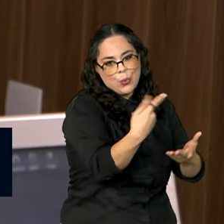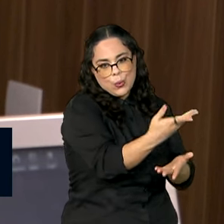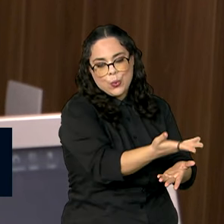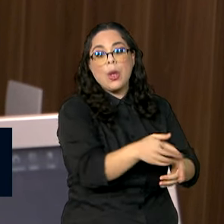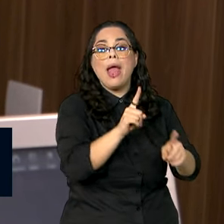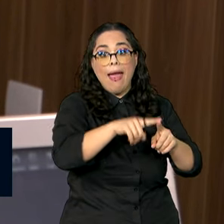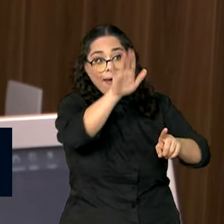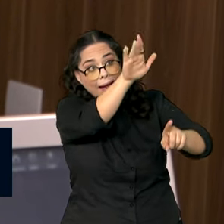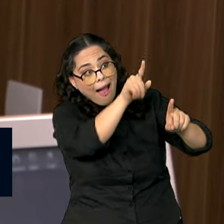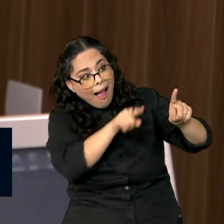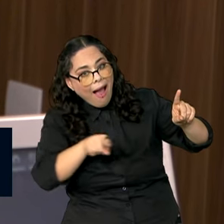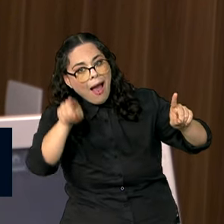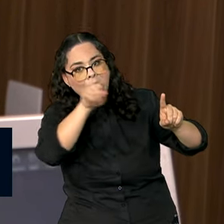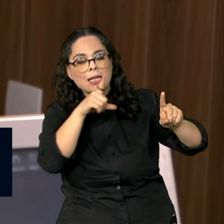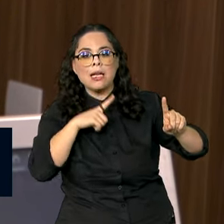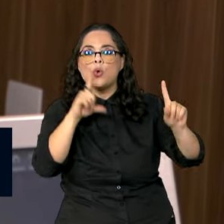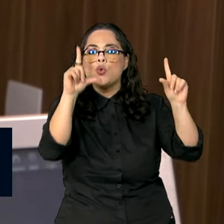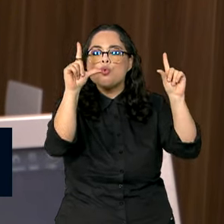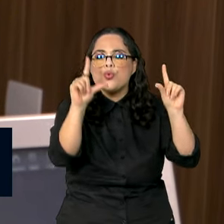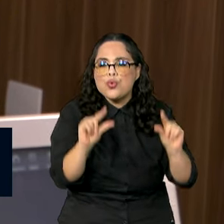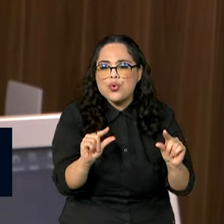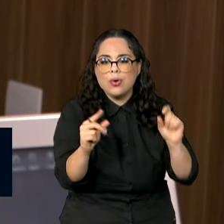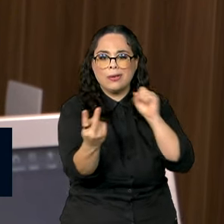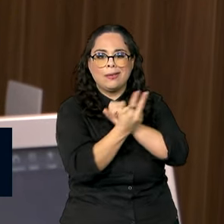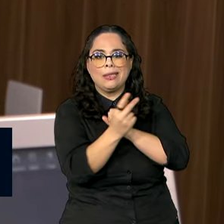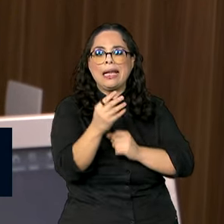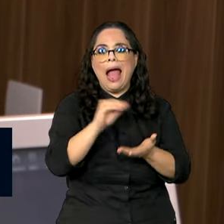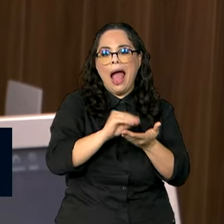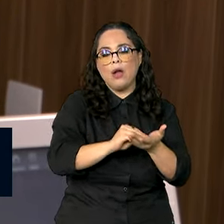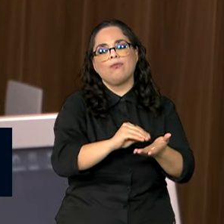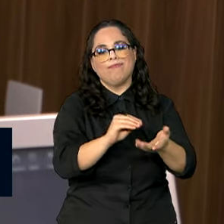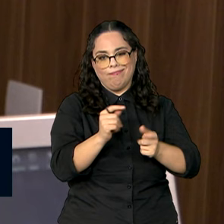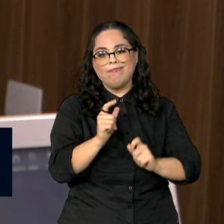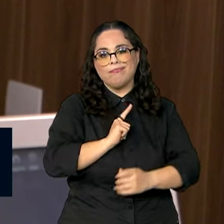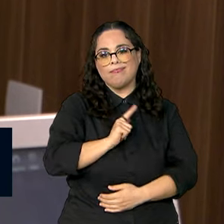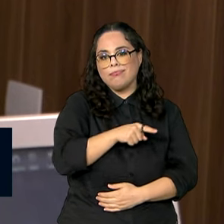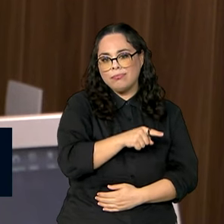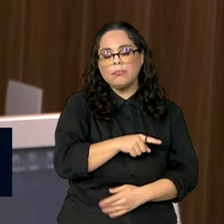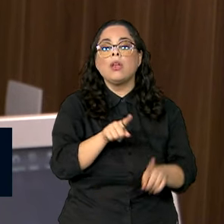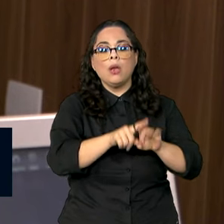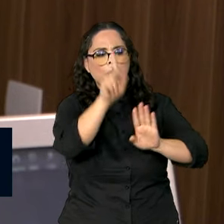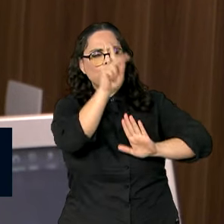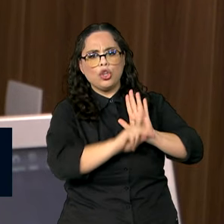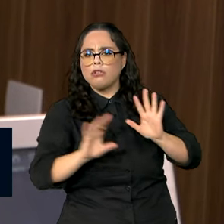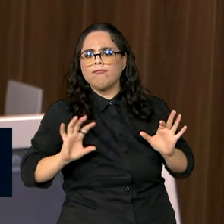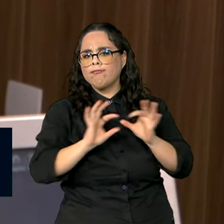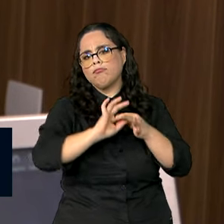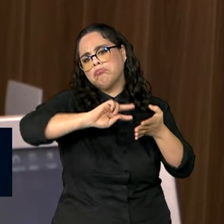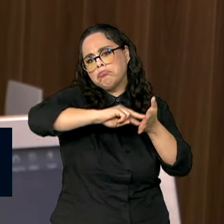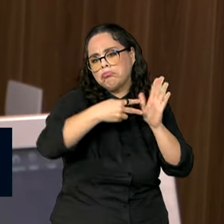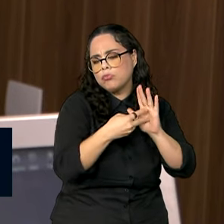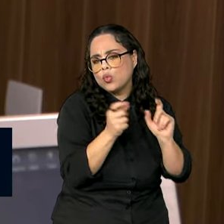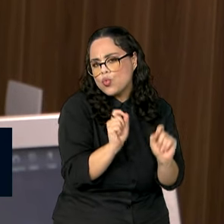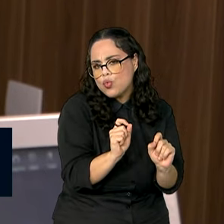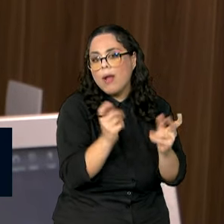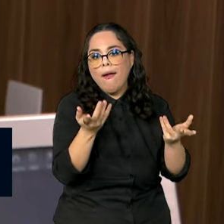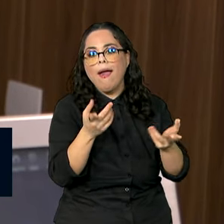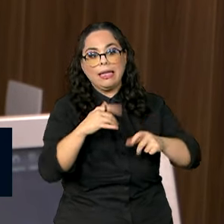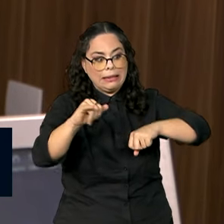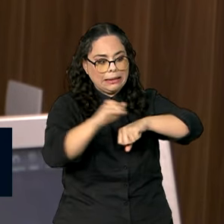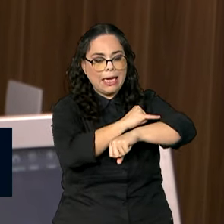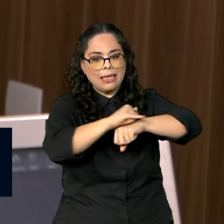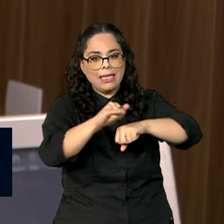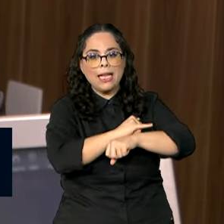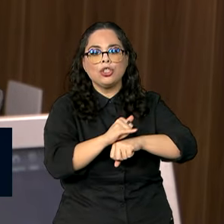justamente uma região que tem um baixo índice de segurança hídrica. Então, o projeto de integração, ele tem essa como uma